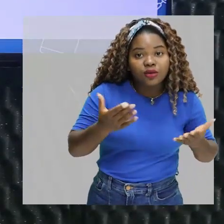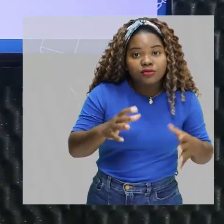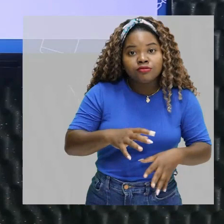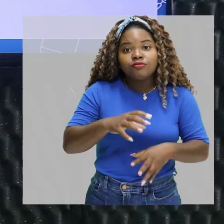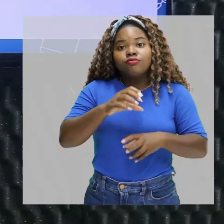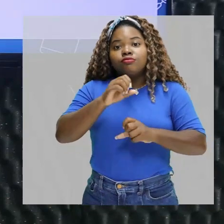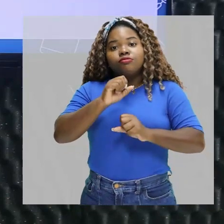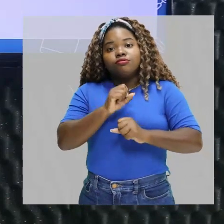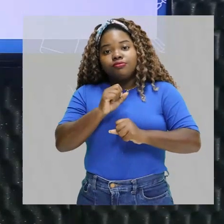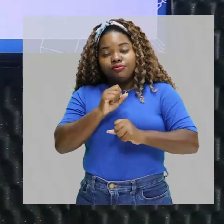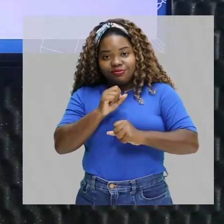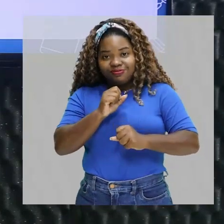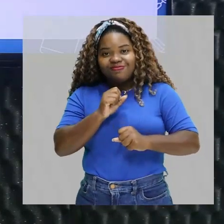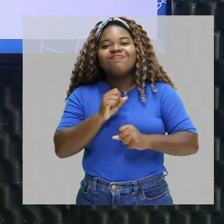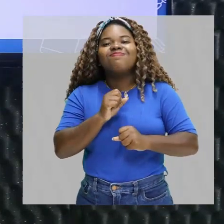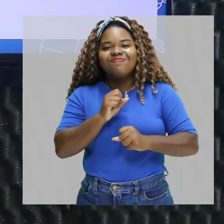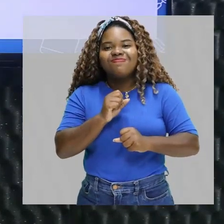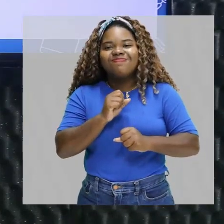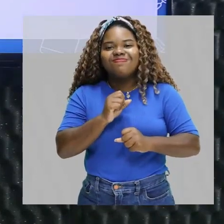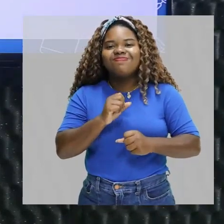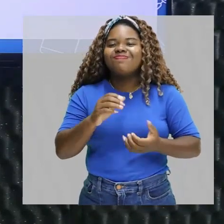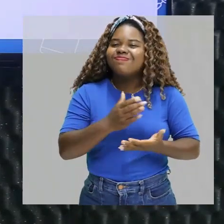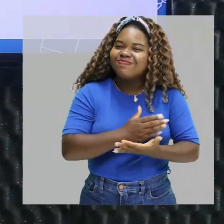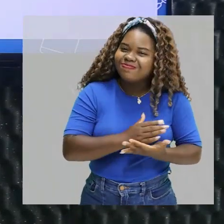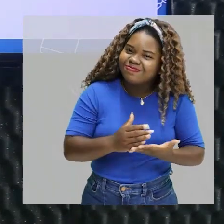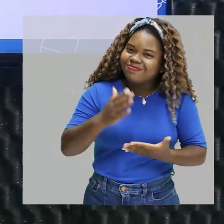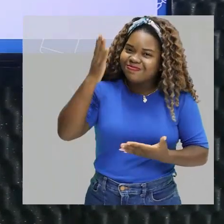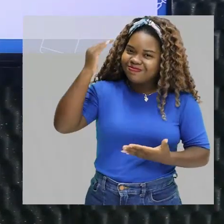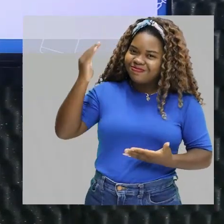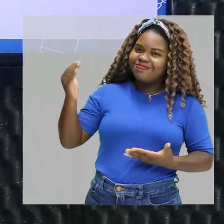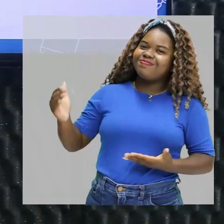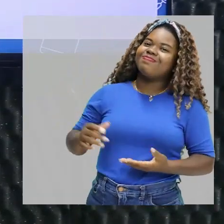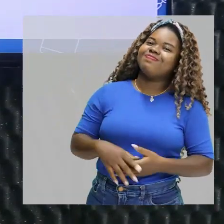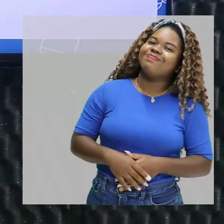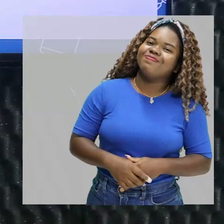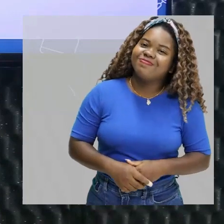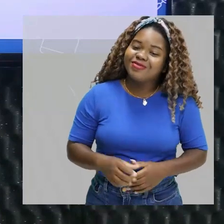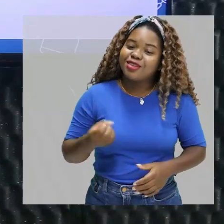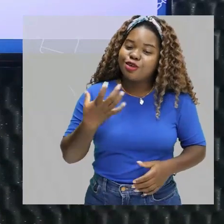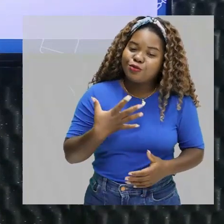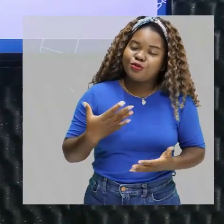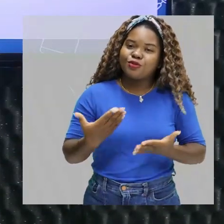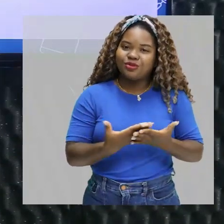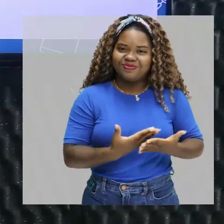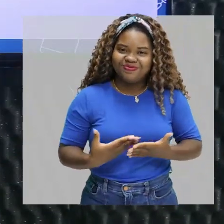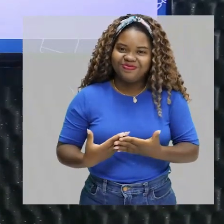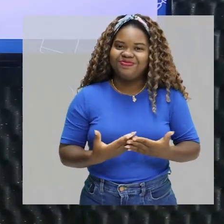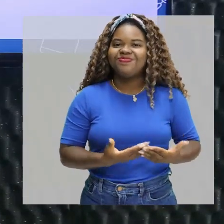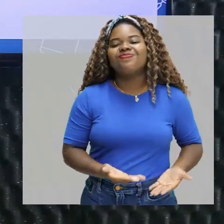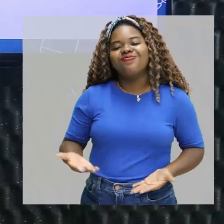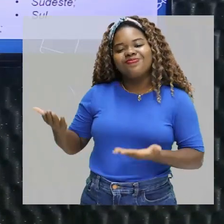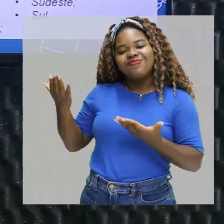tá aquela respirada legal oxigênio até o cérebro e vamos para cima porque aqui tem muita coisa bacana tem muito sucesso